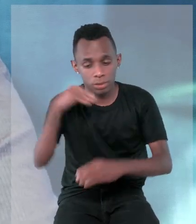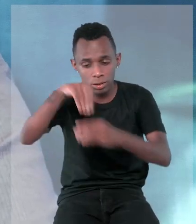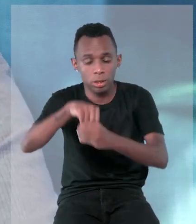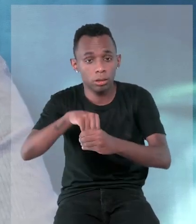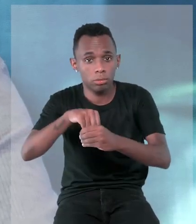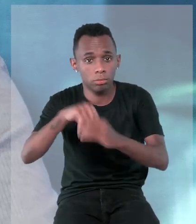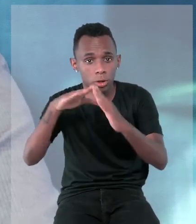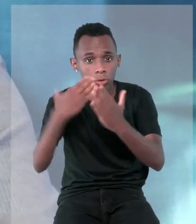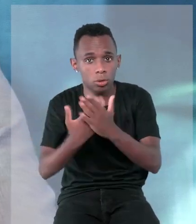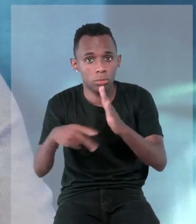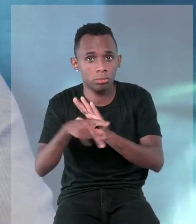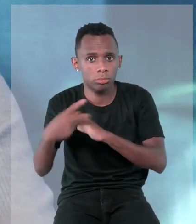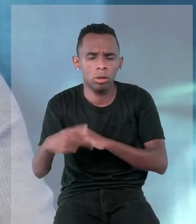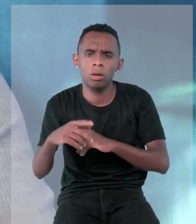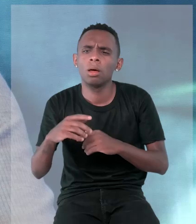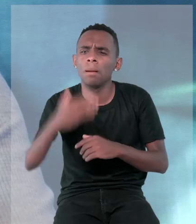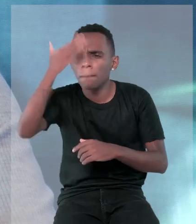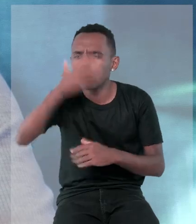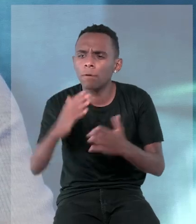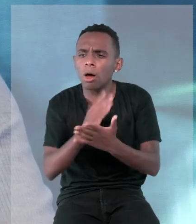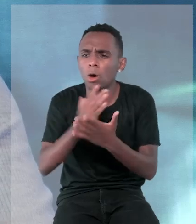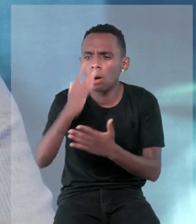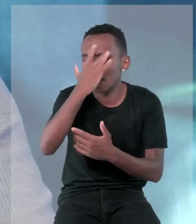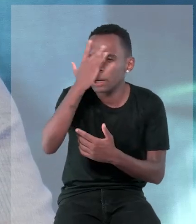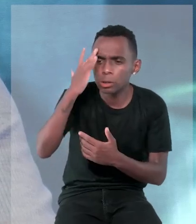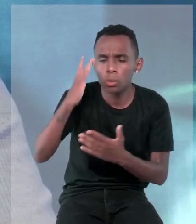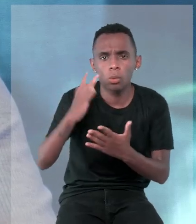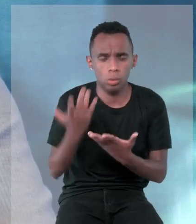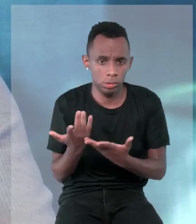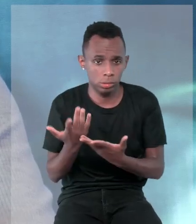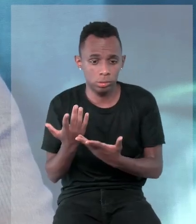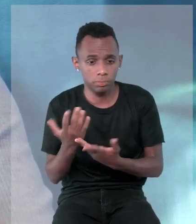convento. Ele comprovou que algumas pessoas, algumas freiras,